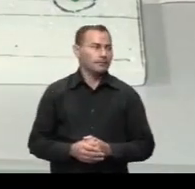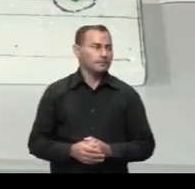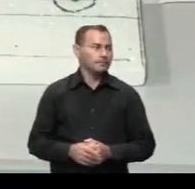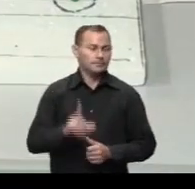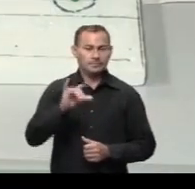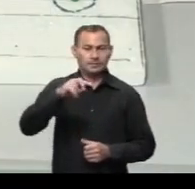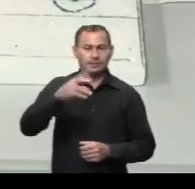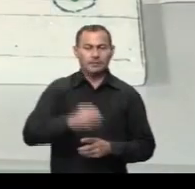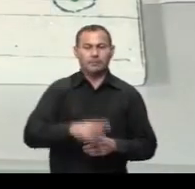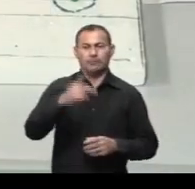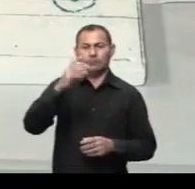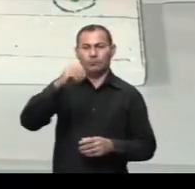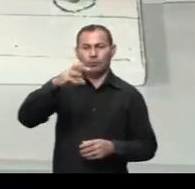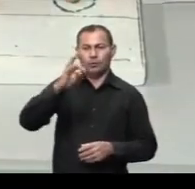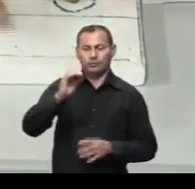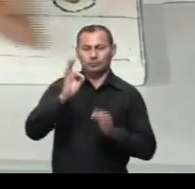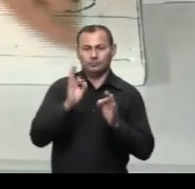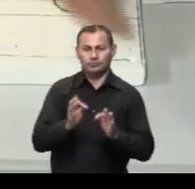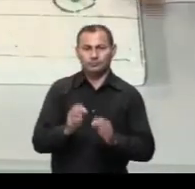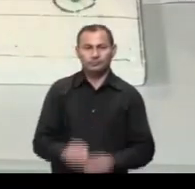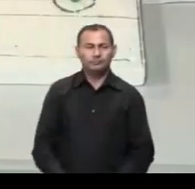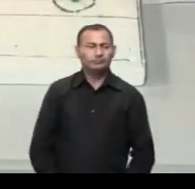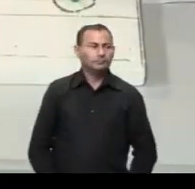a linha nesse meu ponto.